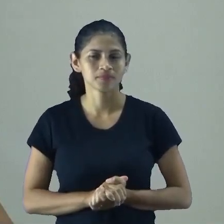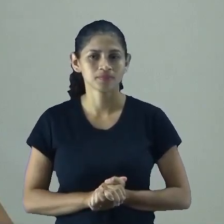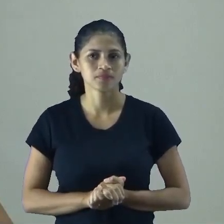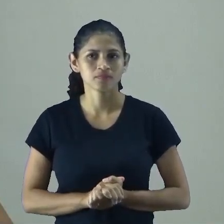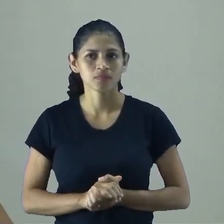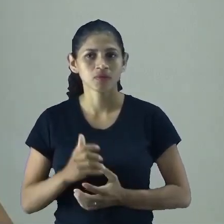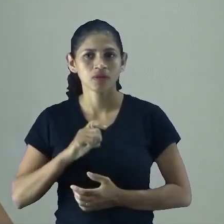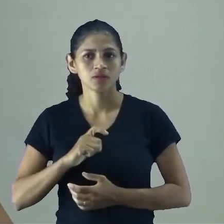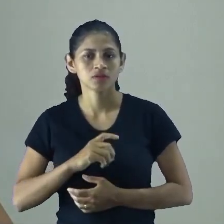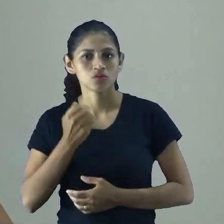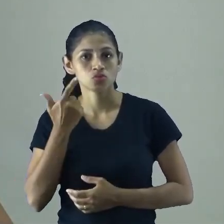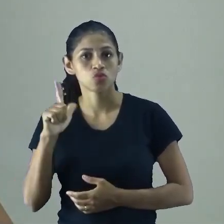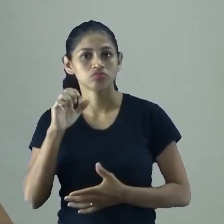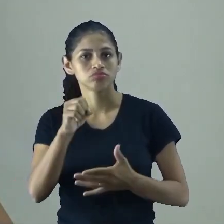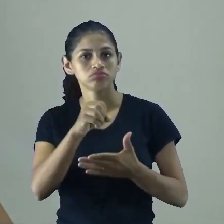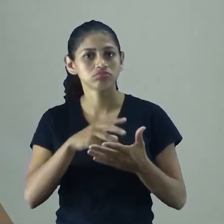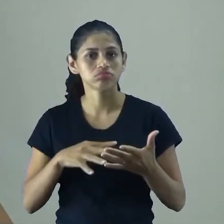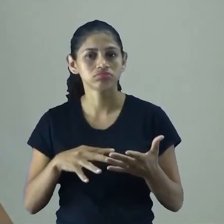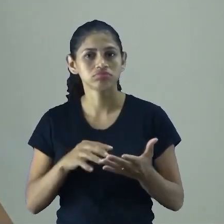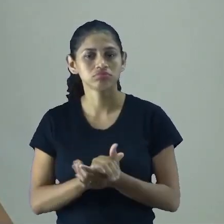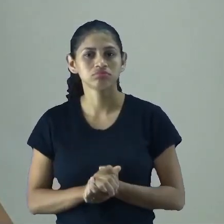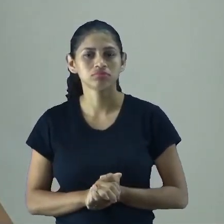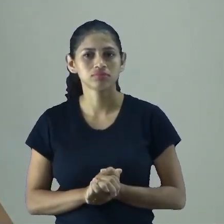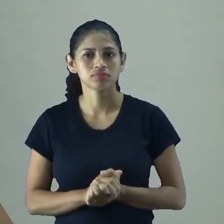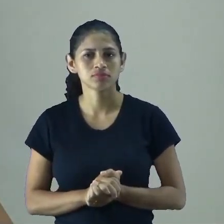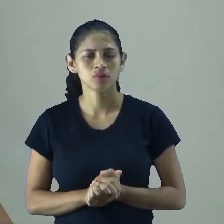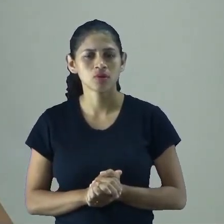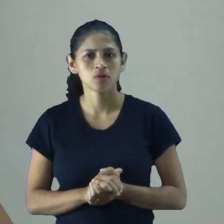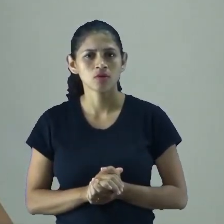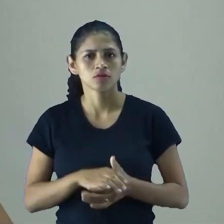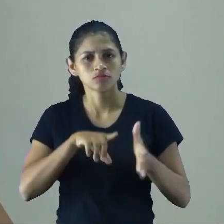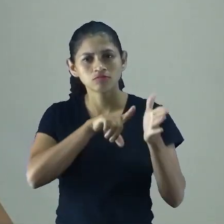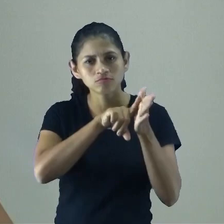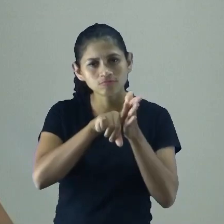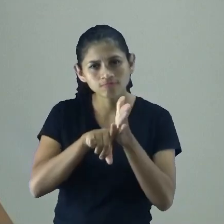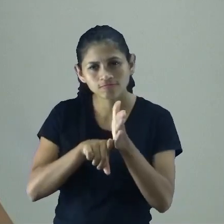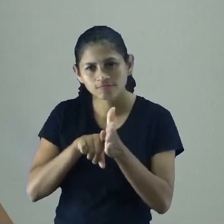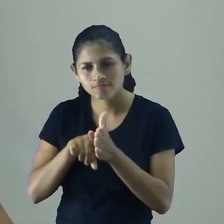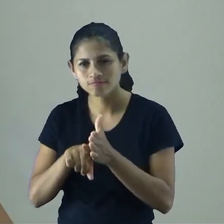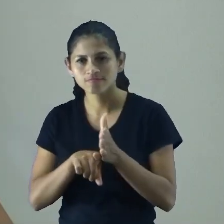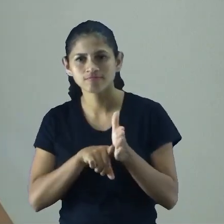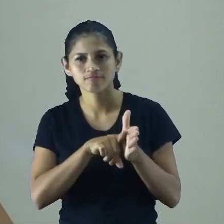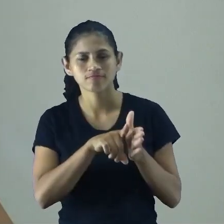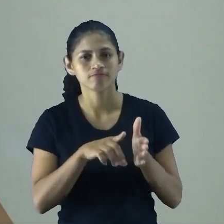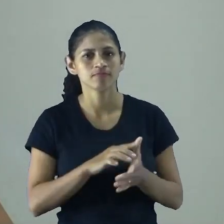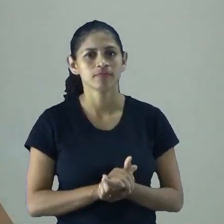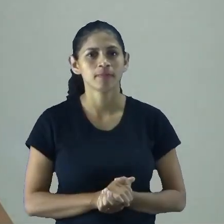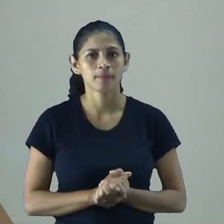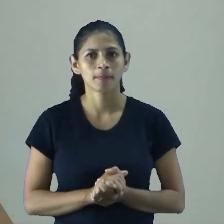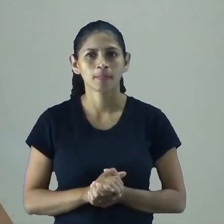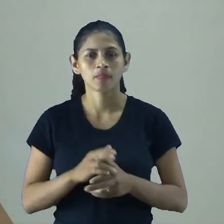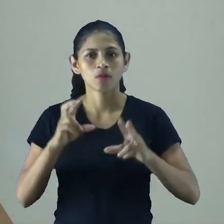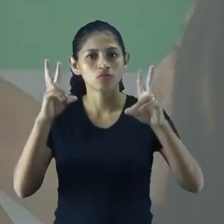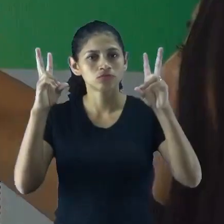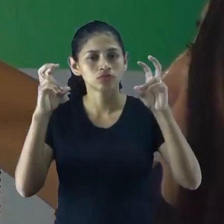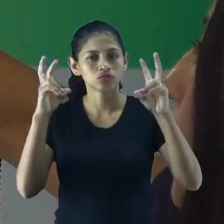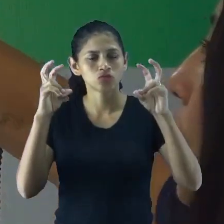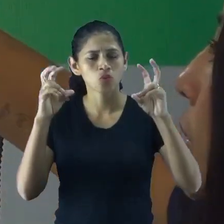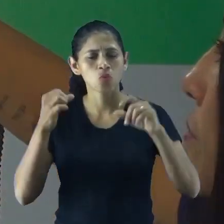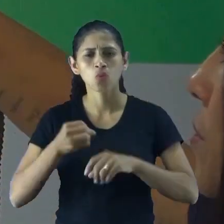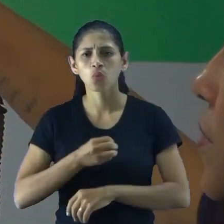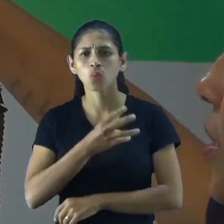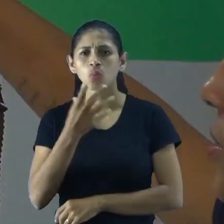temos uma outra atividade onde nós vamos analisar esse gráfico aqui o título desse gráfico é quanto tempo